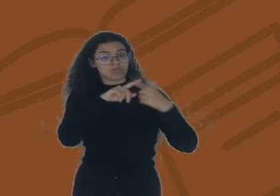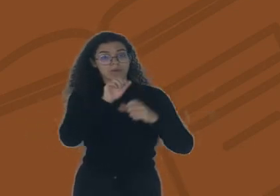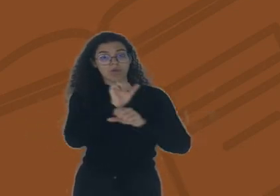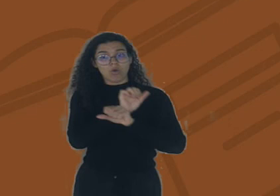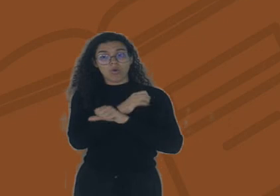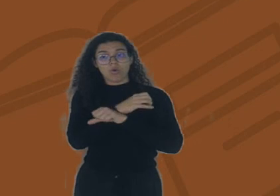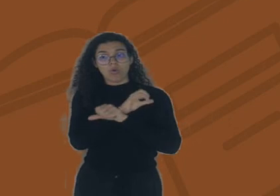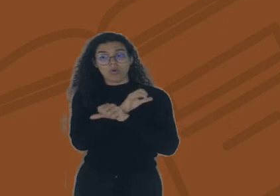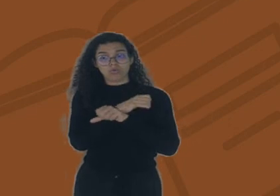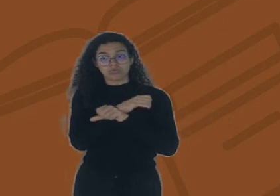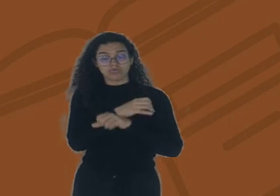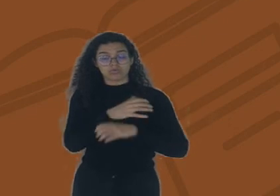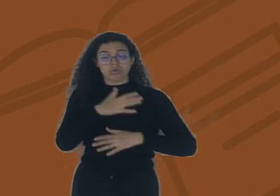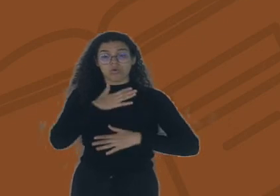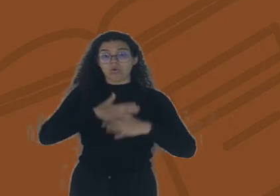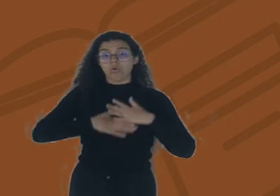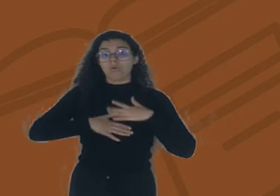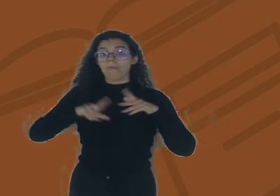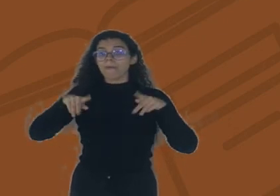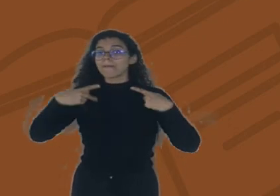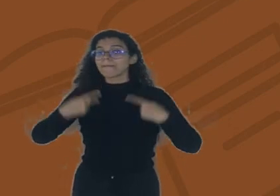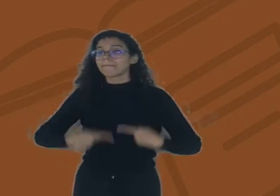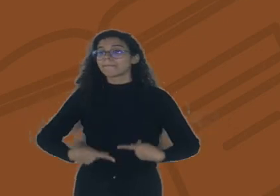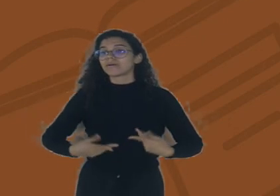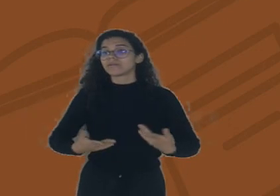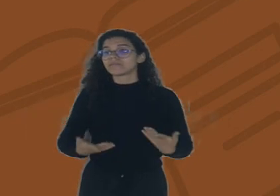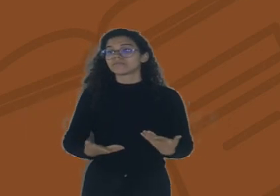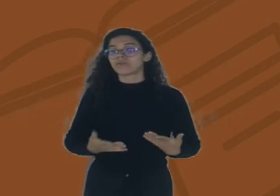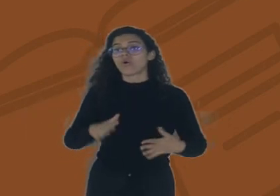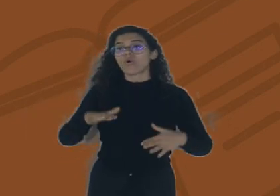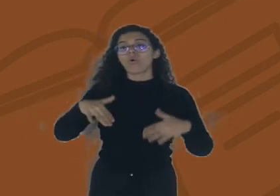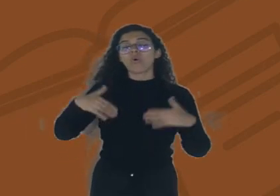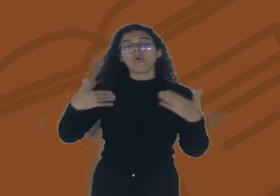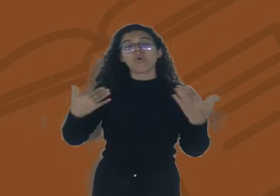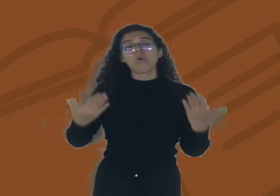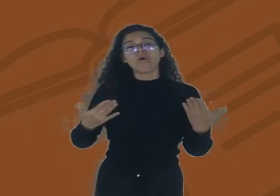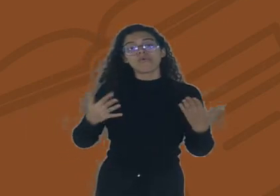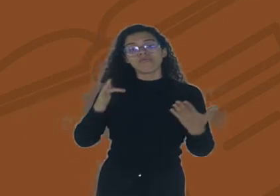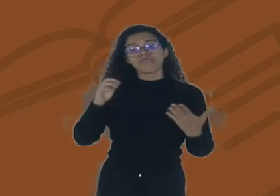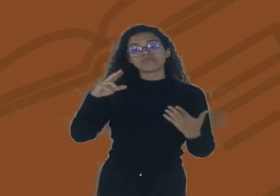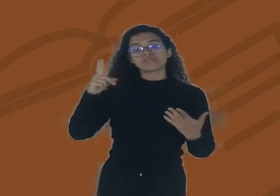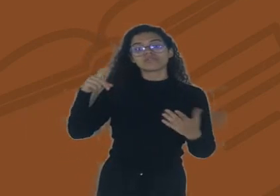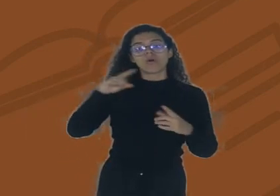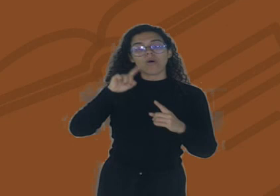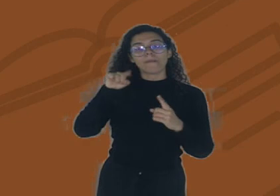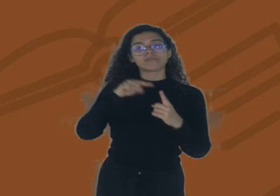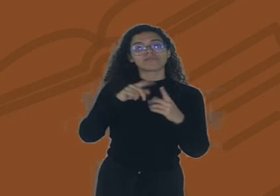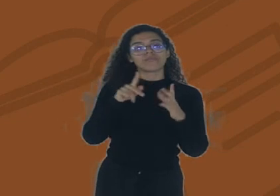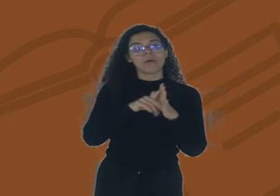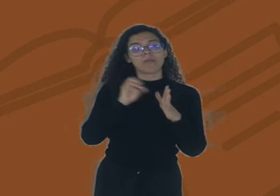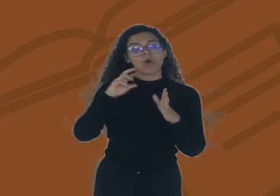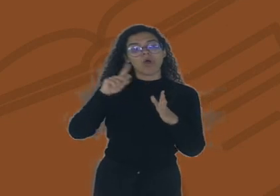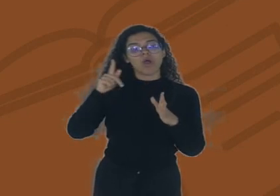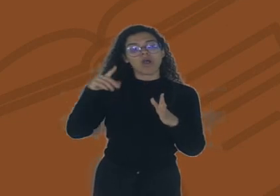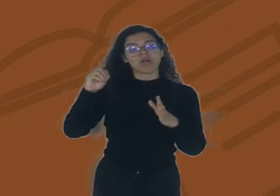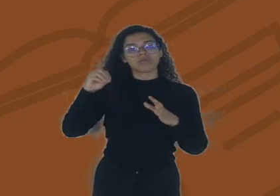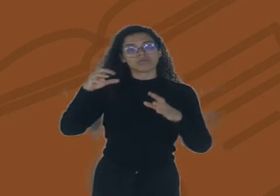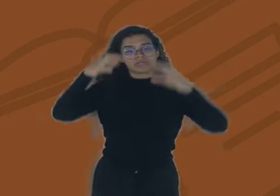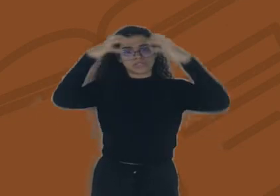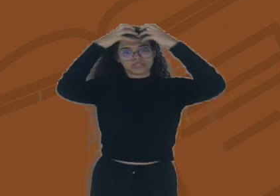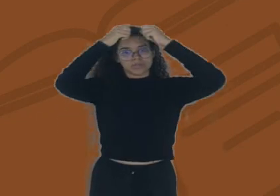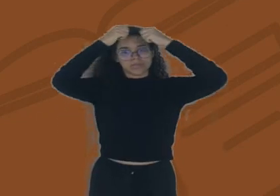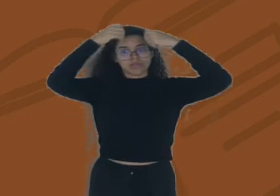2. Quais as funções dos órgãos do sistema nervoso? 3. Se você recebe um carinho, esse toque